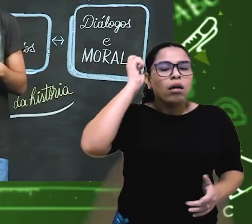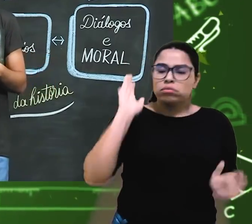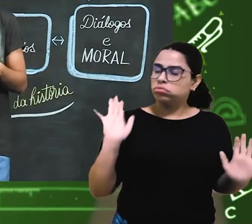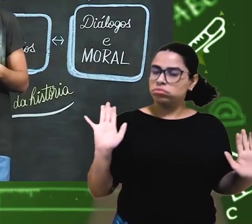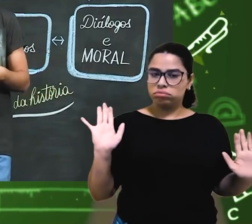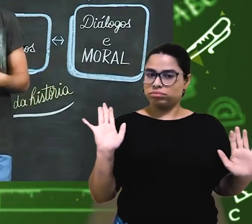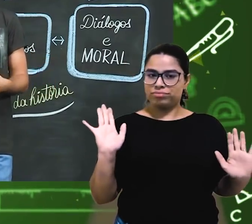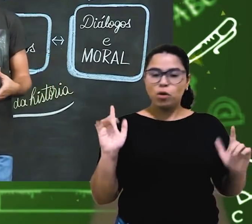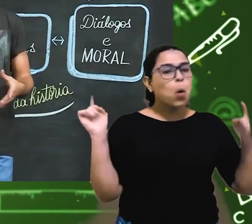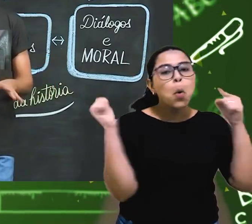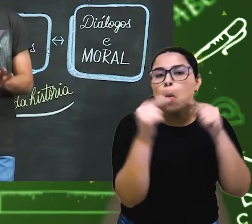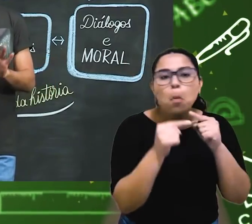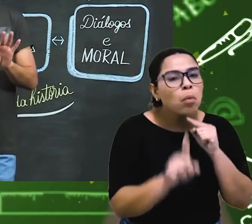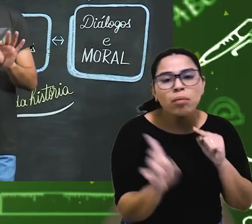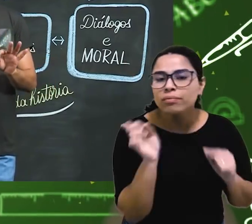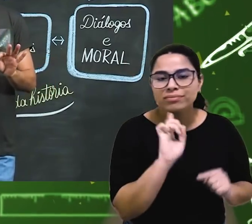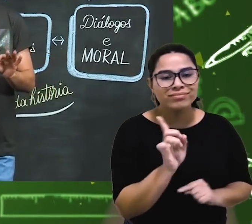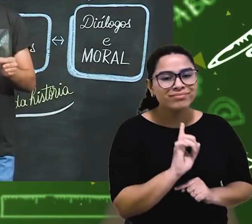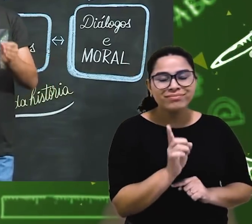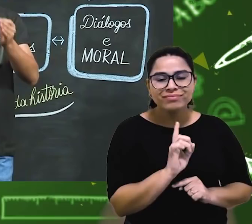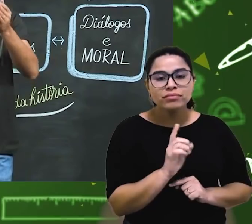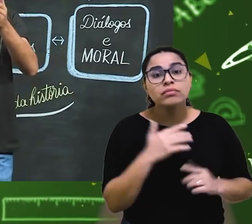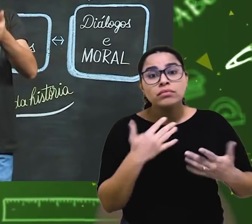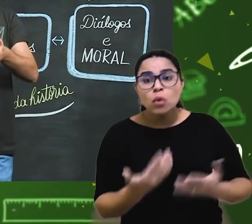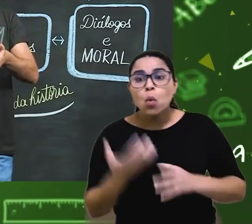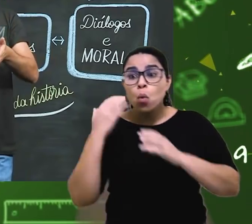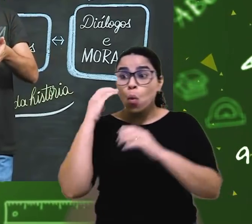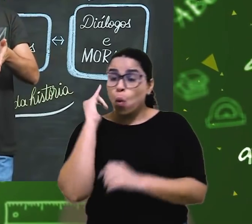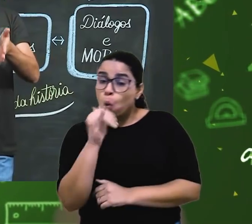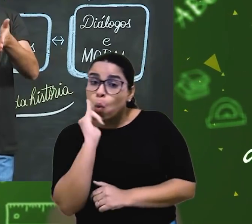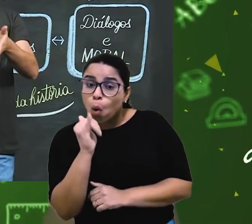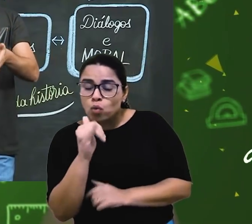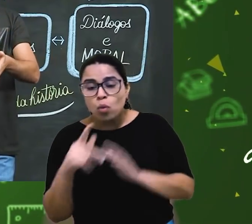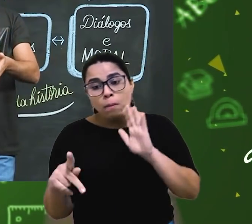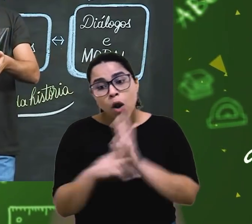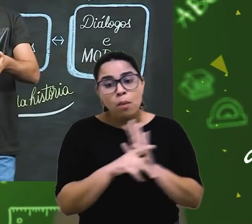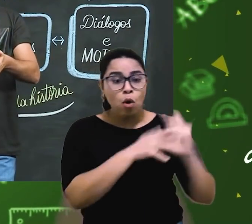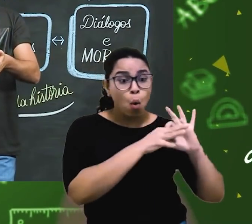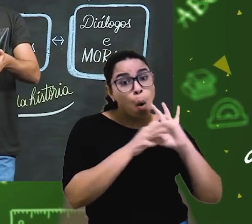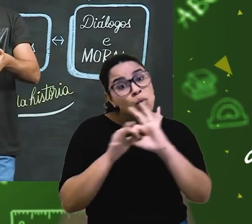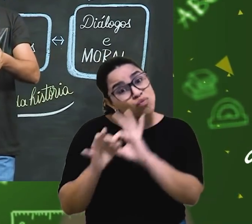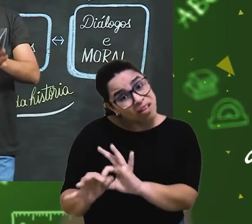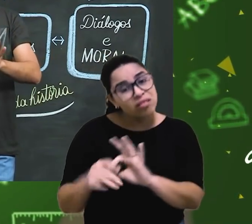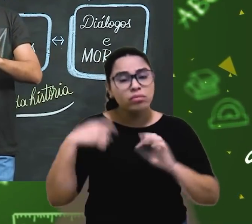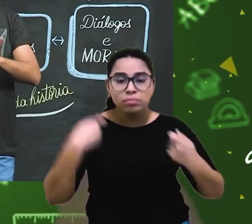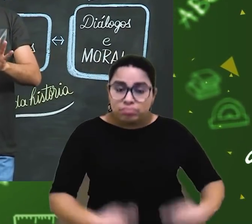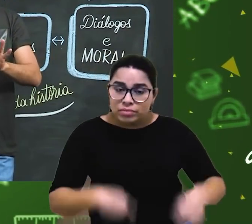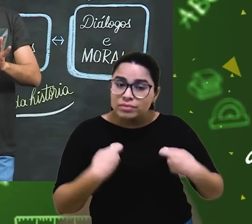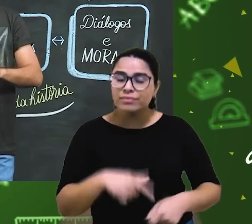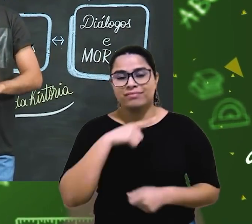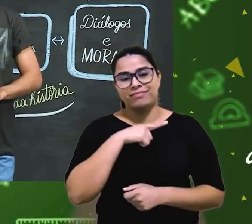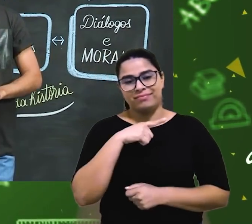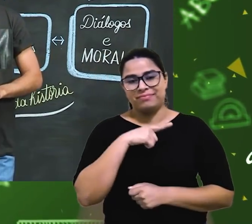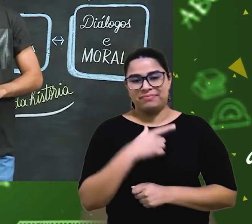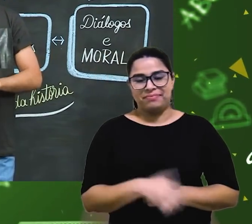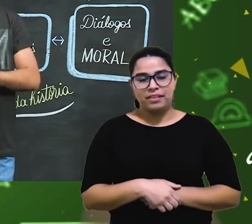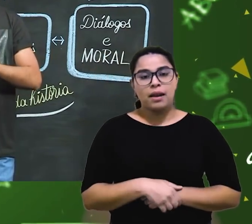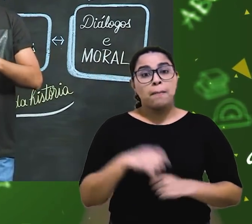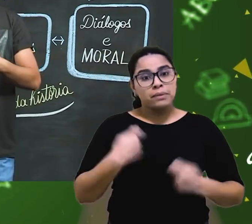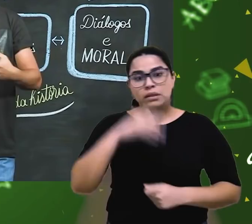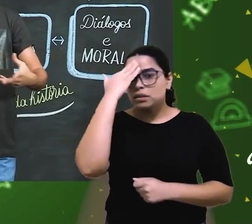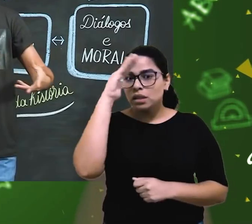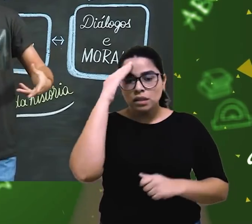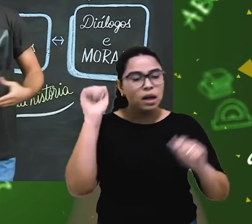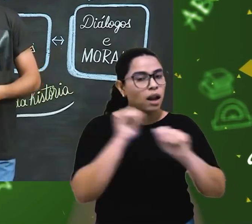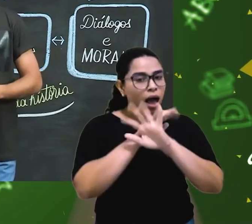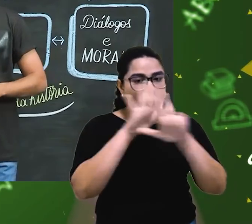possível que apareçam personagens fantásticos que fazem parte desse contexto, dessa situação narrativa. Então é sempre bom entender. Existem